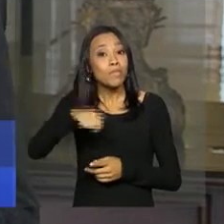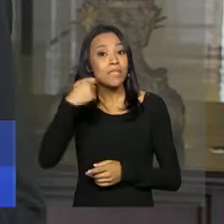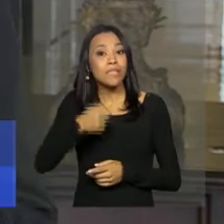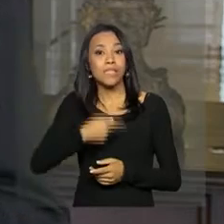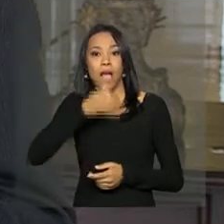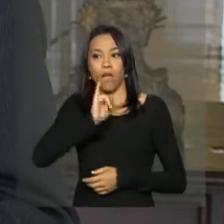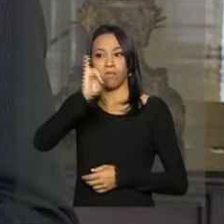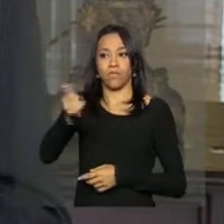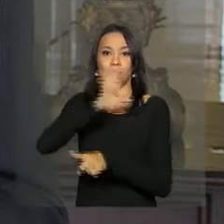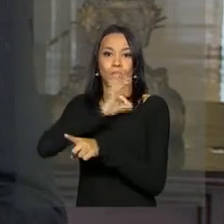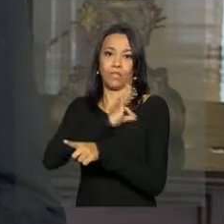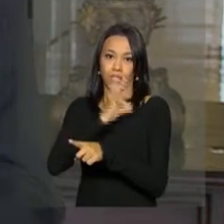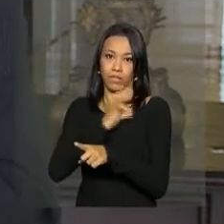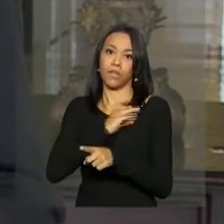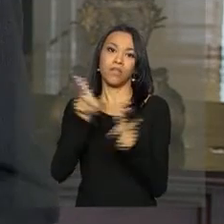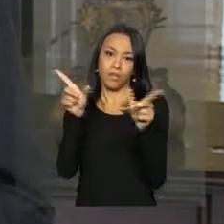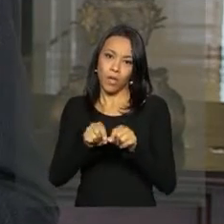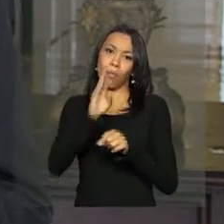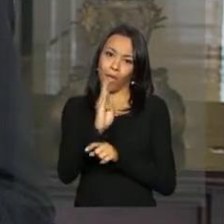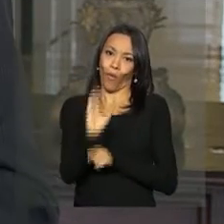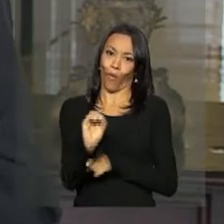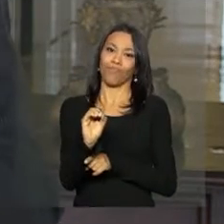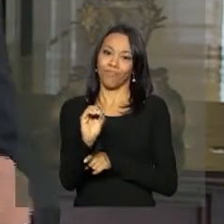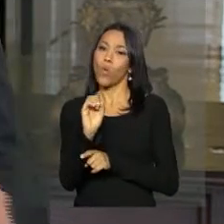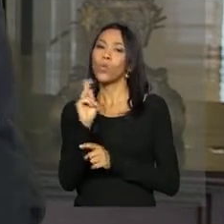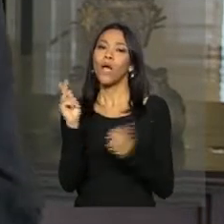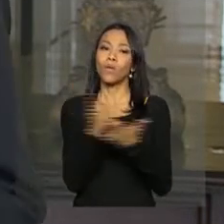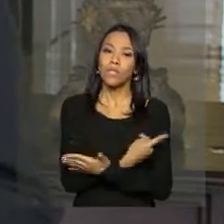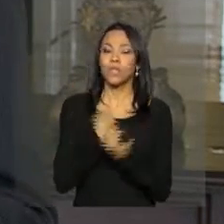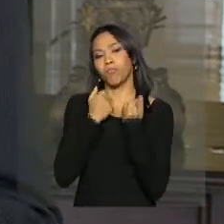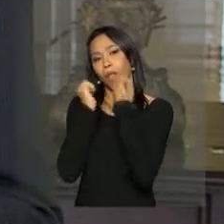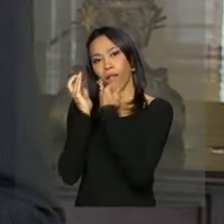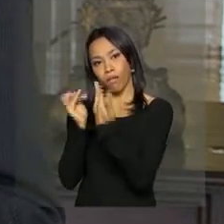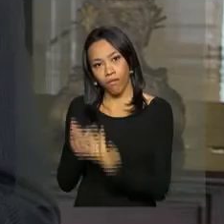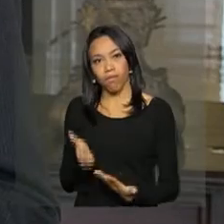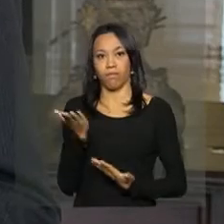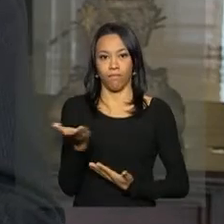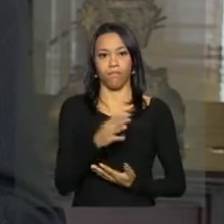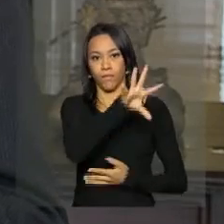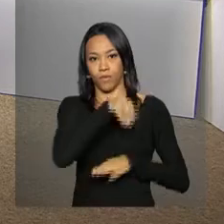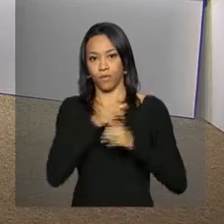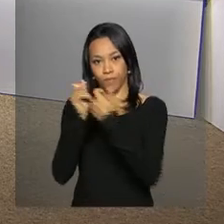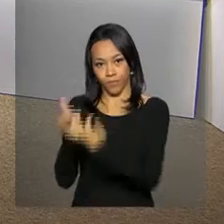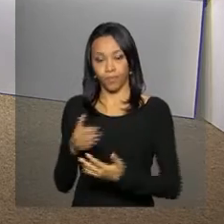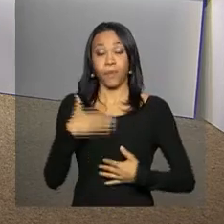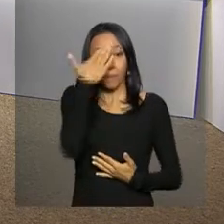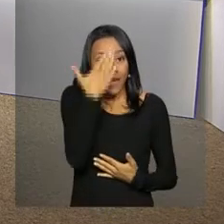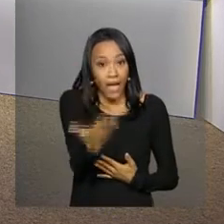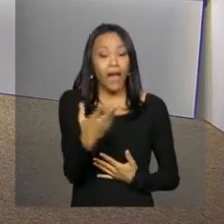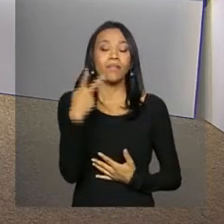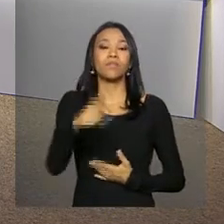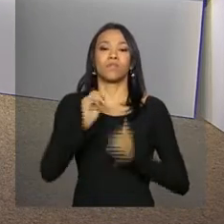boletim de ocorrência junto à polícia relatando as informações que foram repassadas para a operadora danielle brigada joão pedro pelas